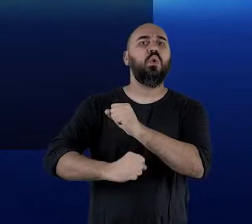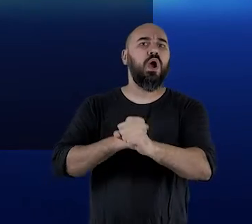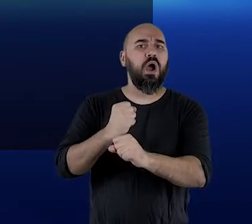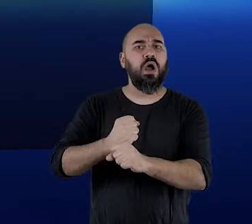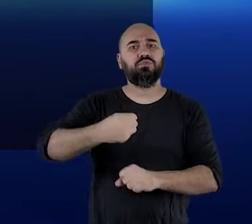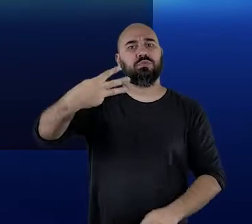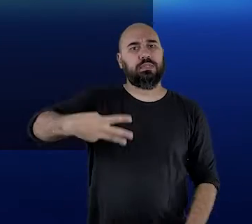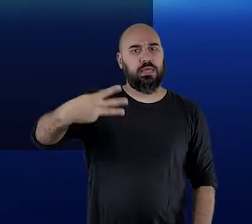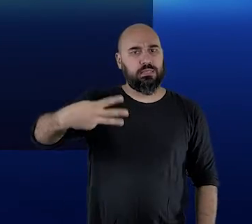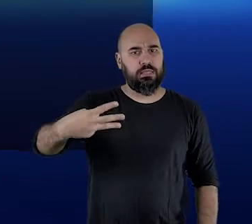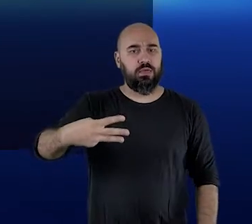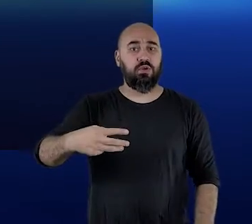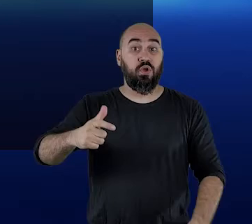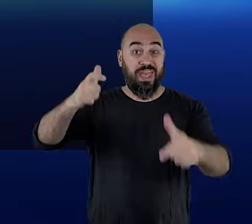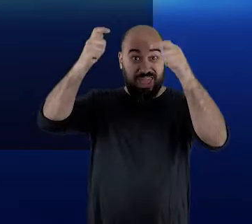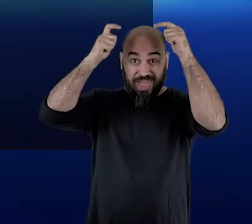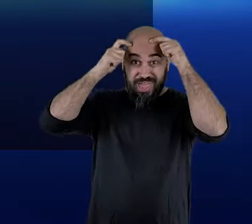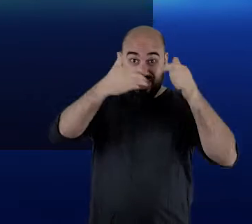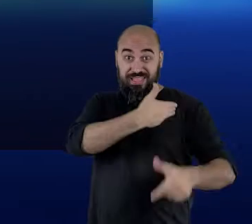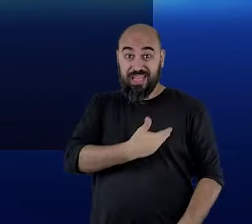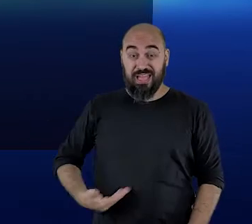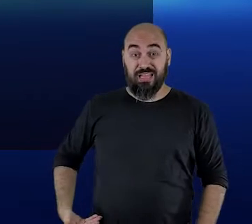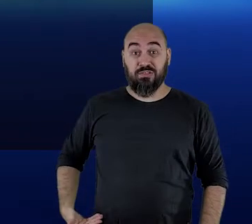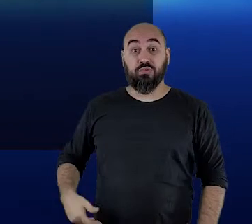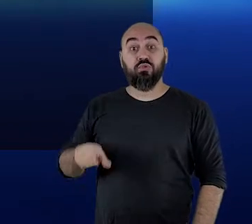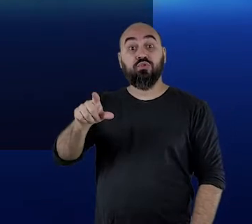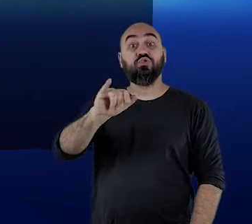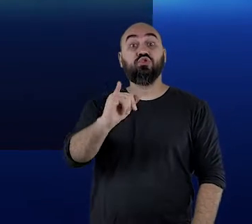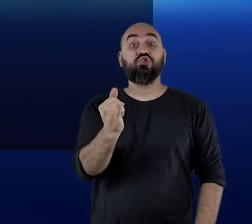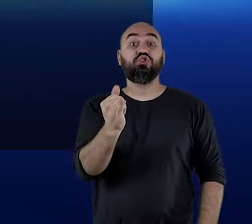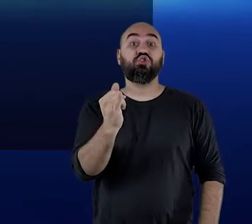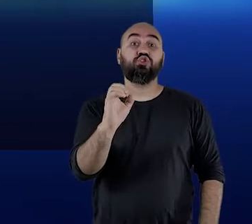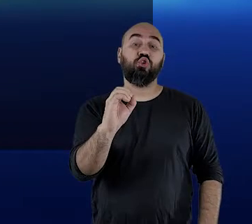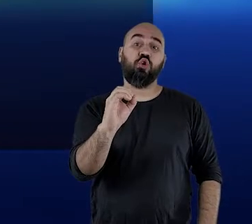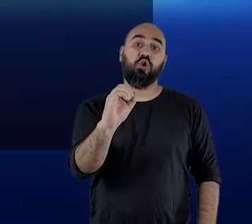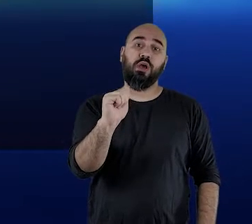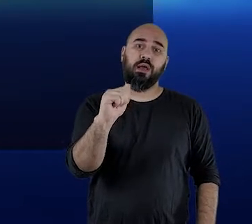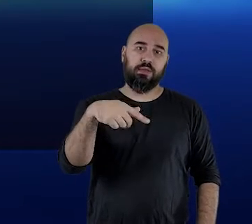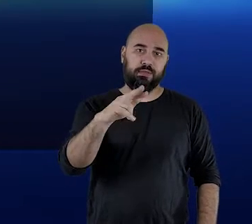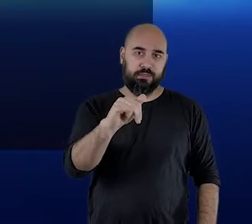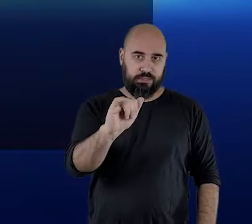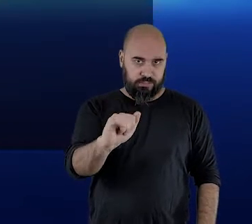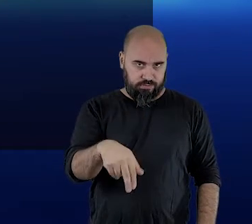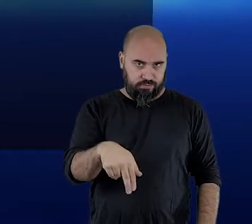do reinado de Jeoaquim, rei de Judá, veio